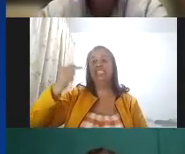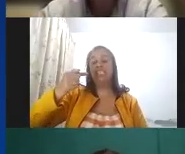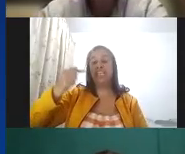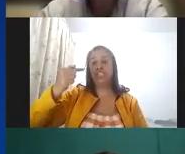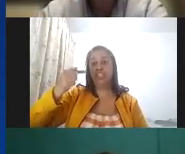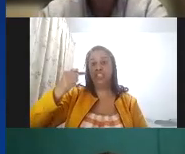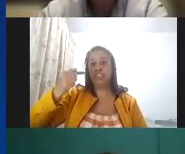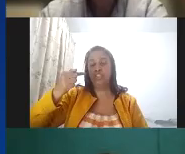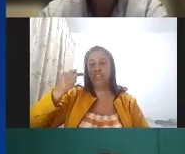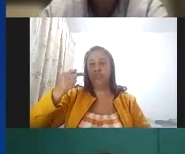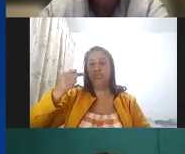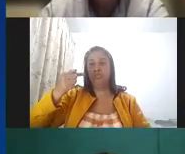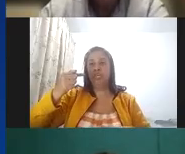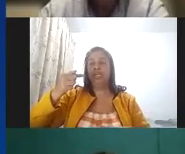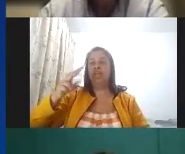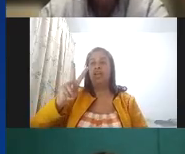pescoço, tá?